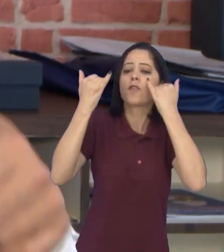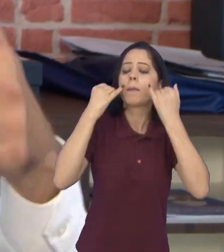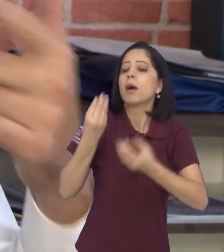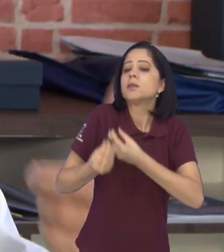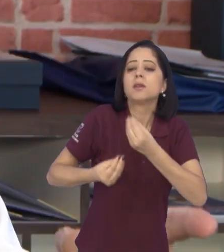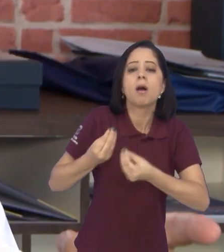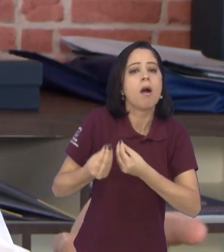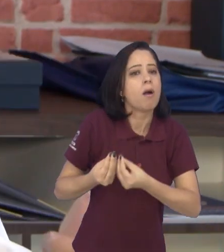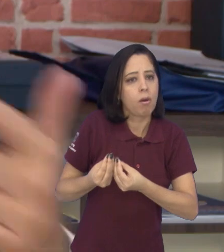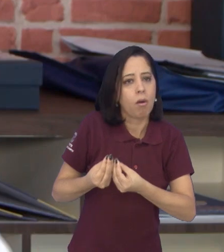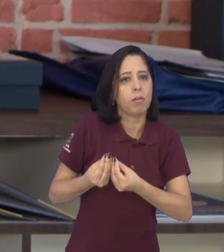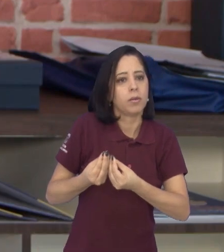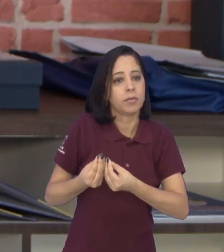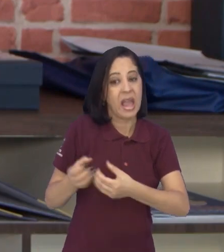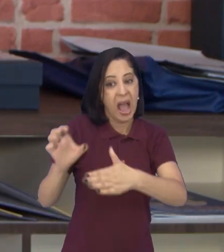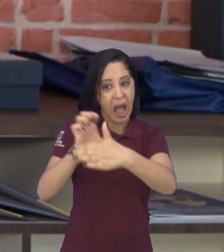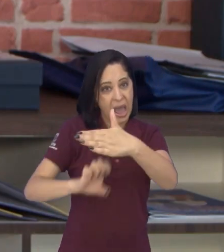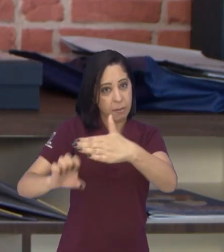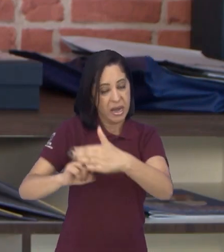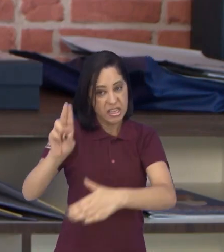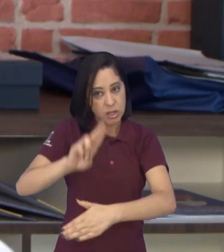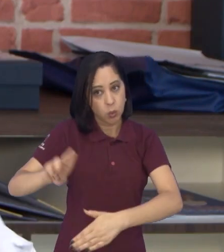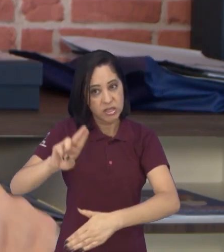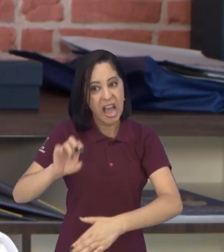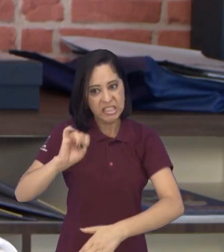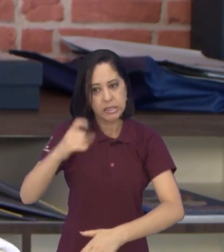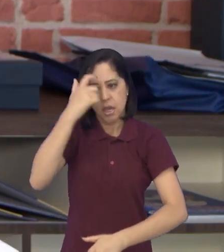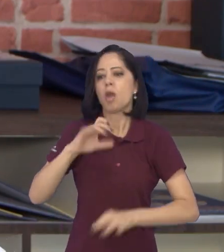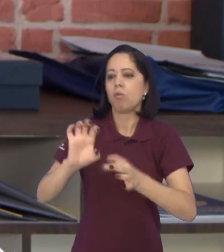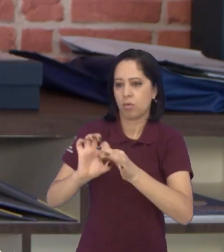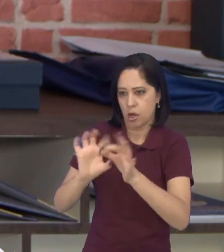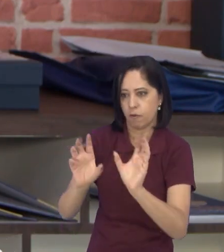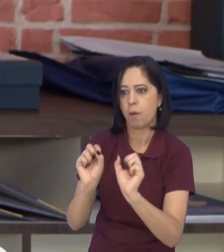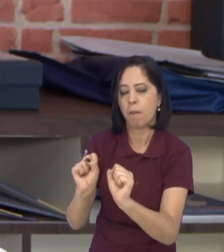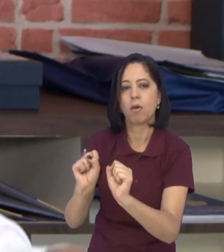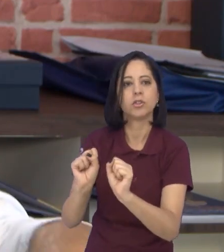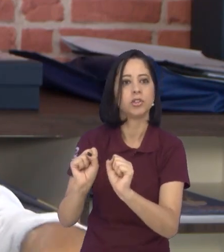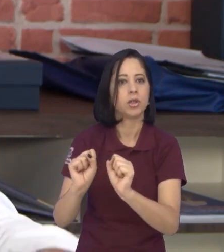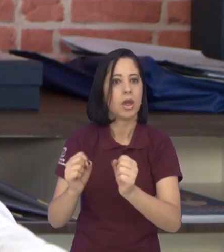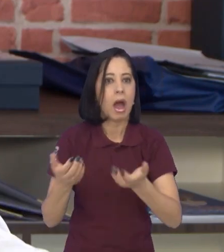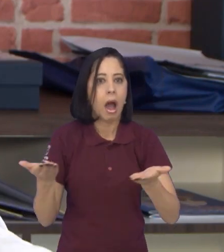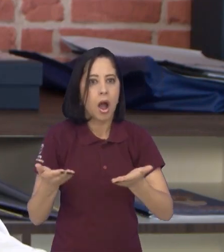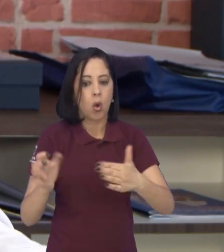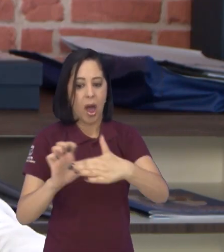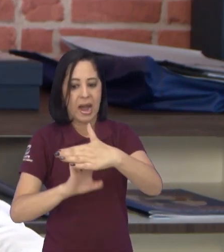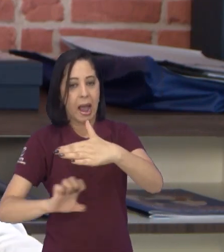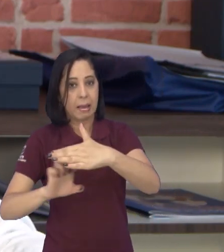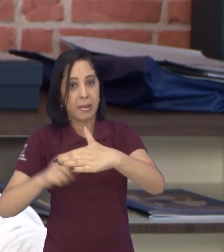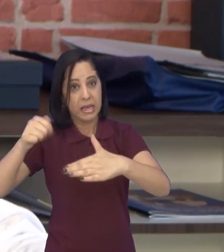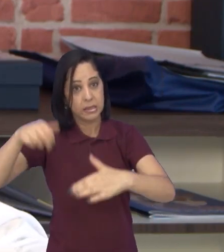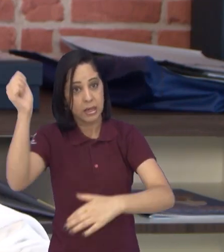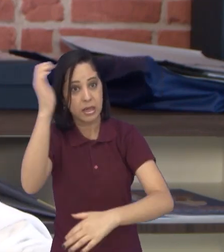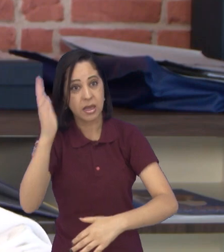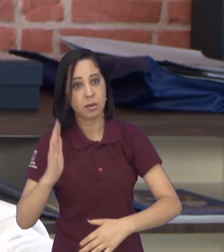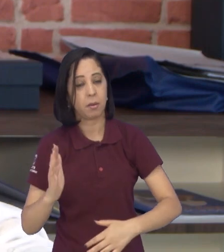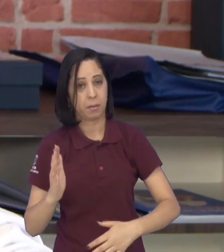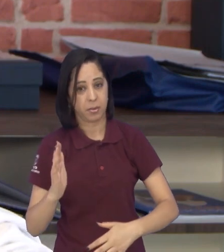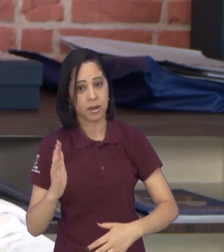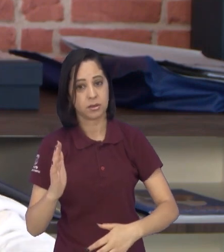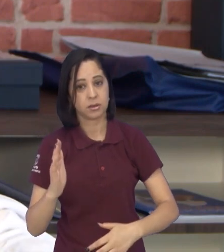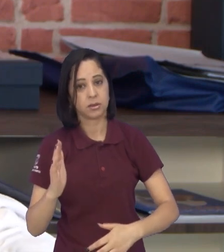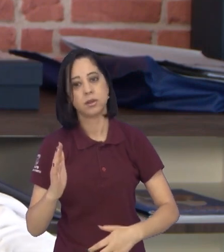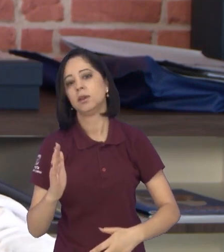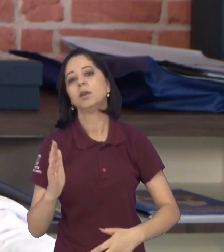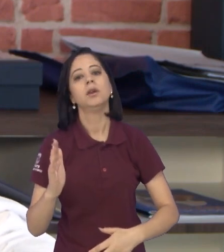só pode fazer se eu consentir. Hoje, nenhuma empresa no nosso país que trata os nossos